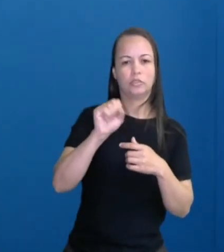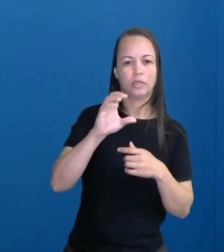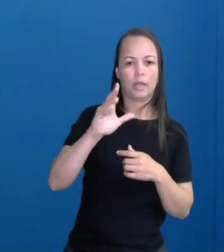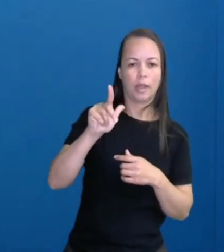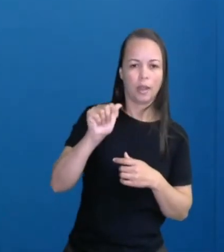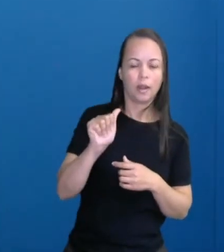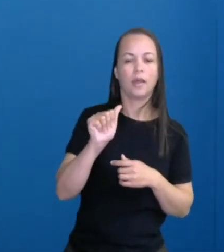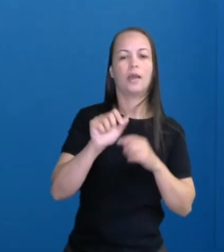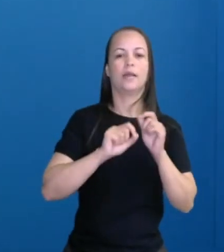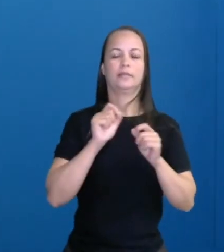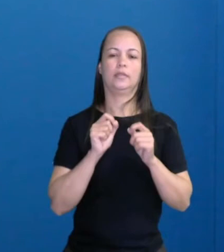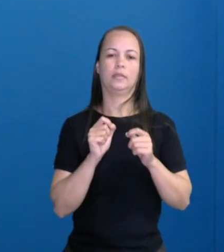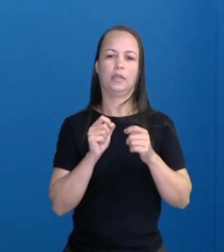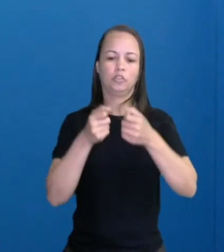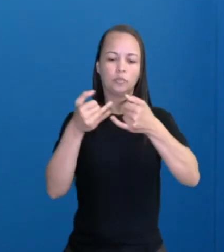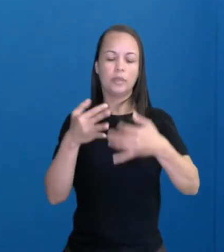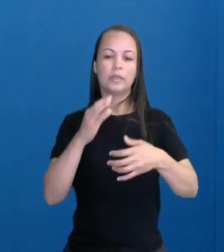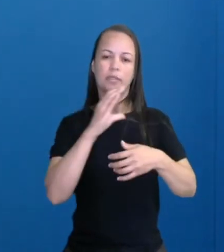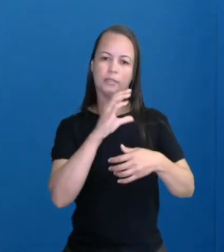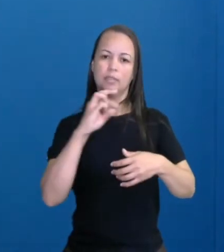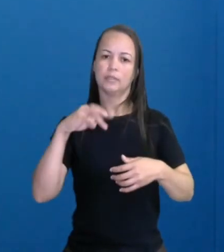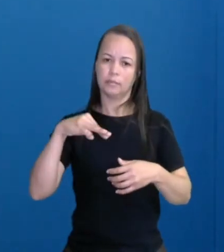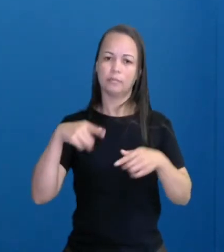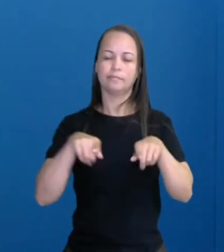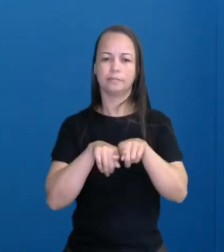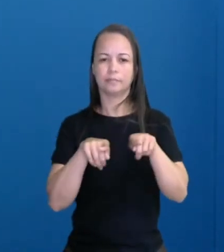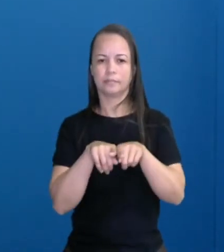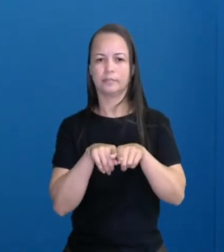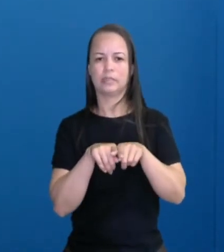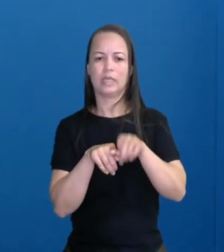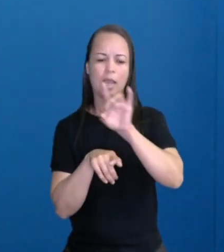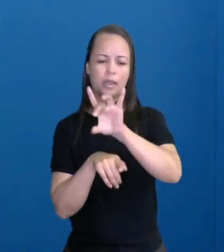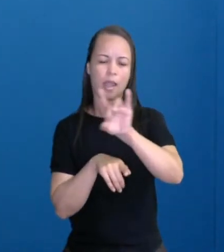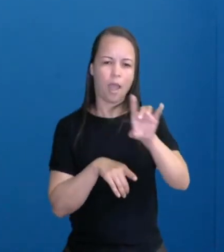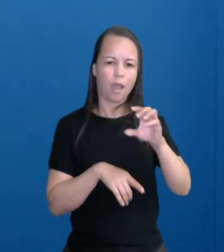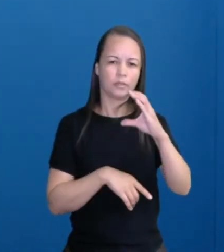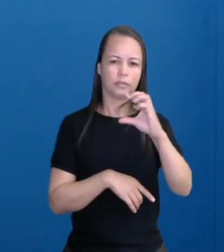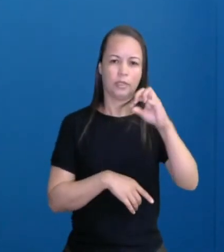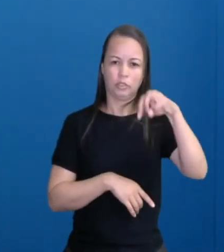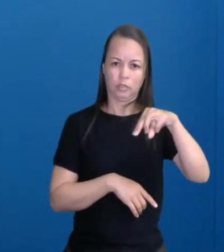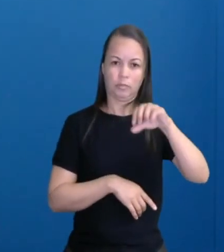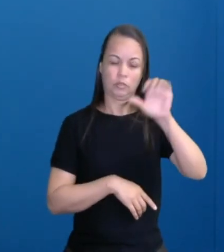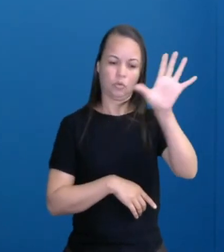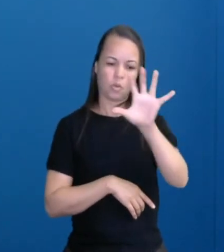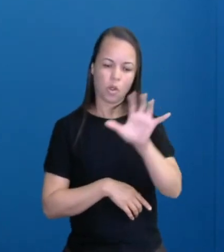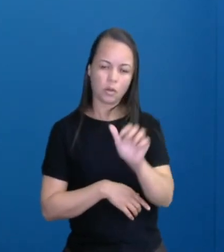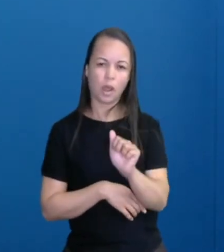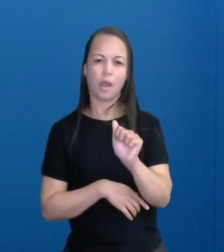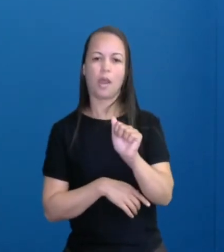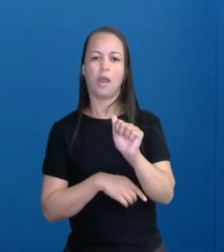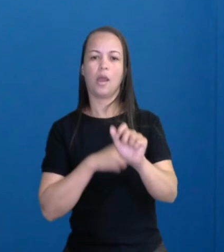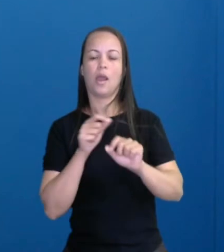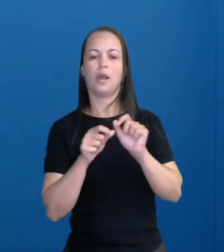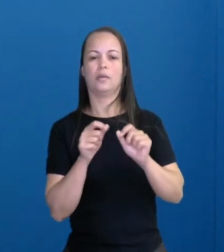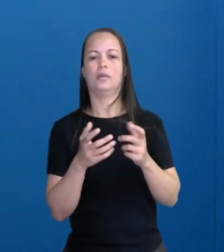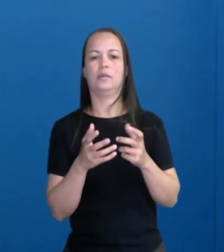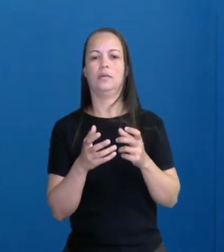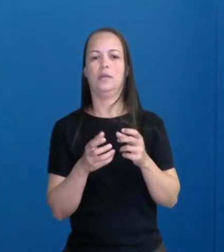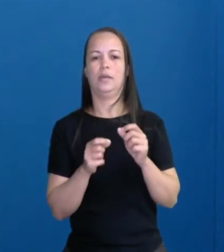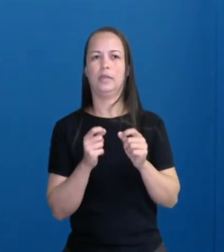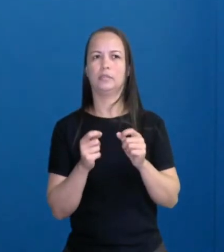a escala diz aqui, ó, que para cada centímetros no mapa, A distância real é